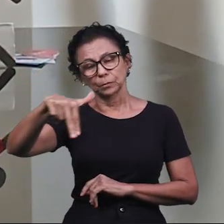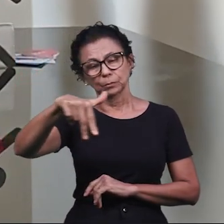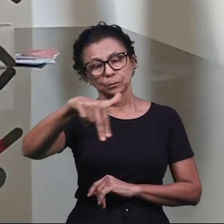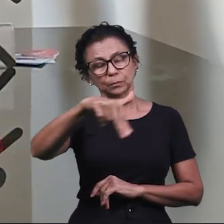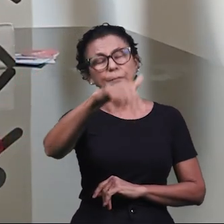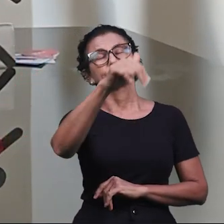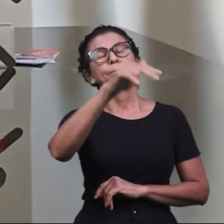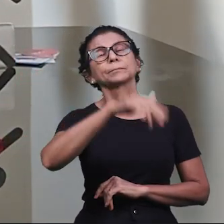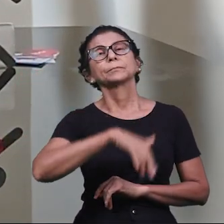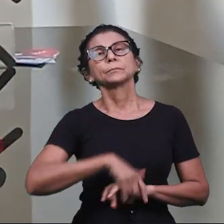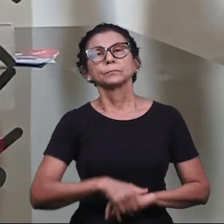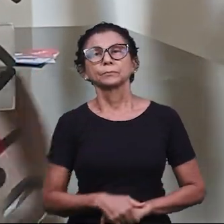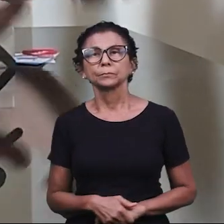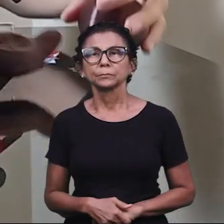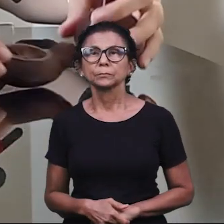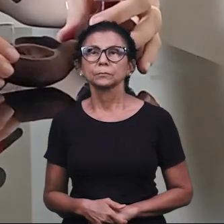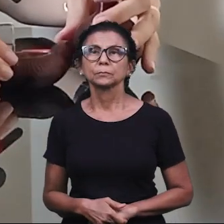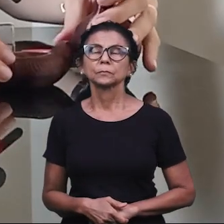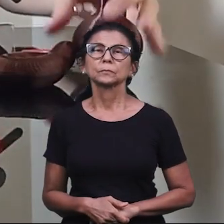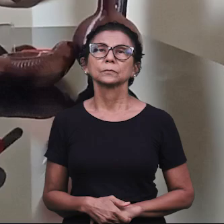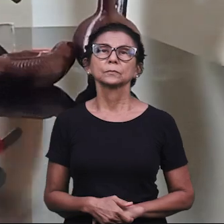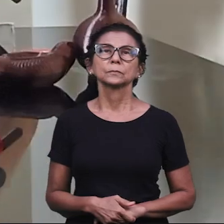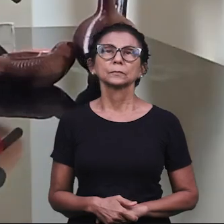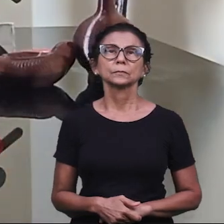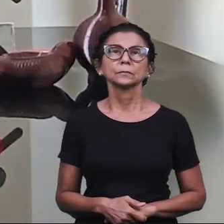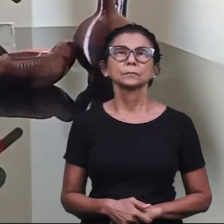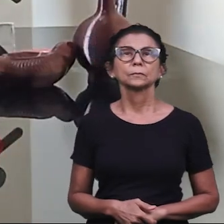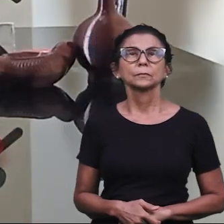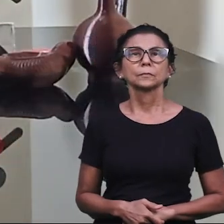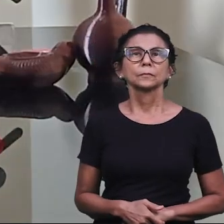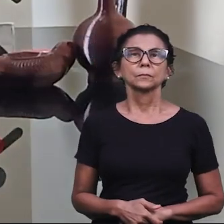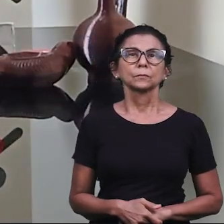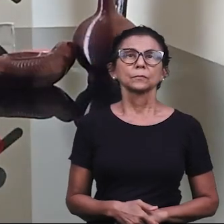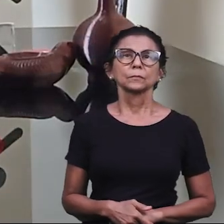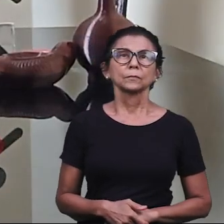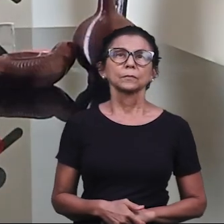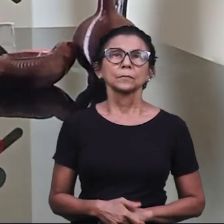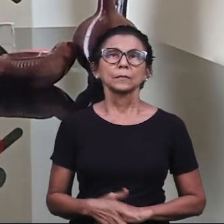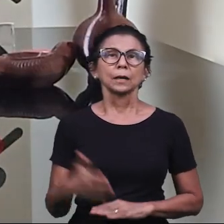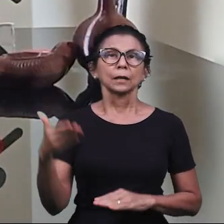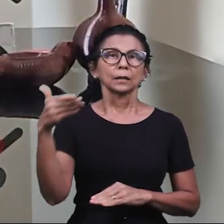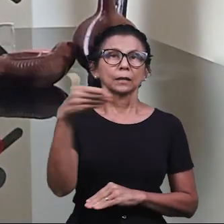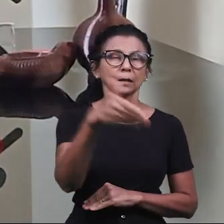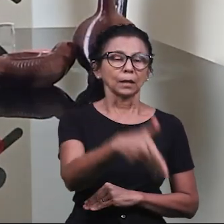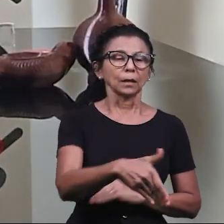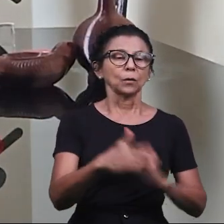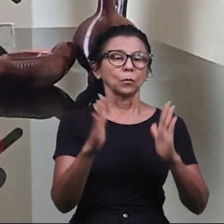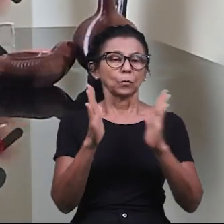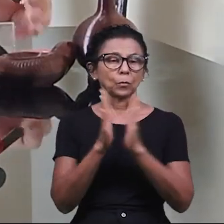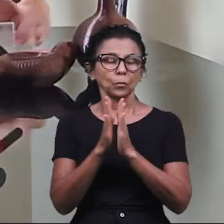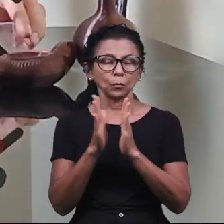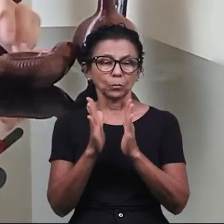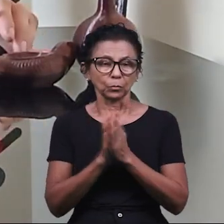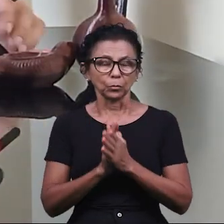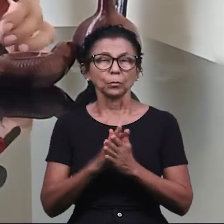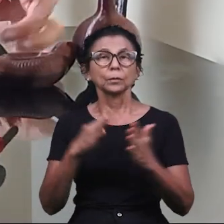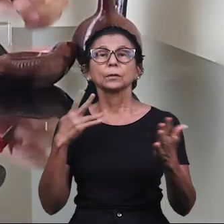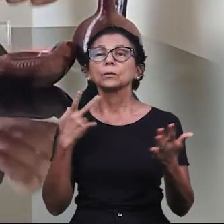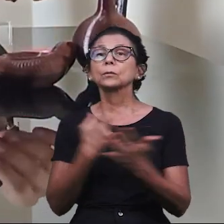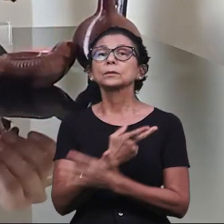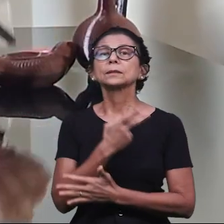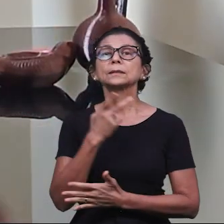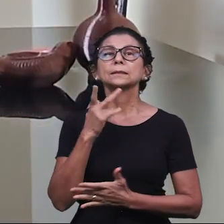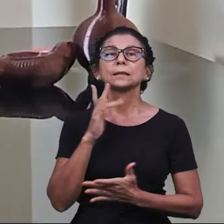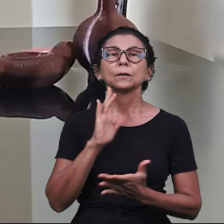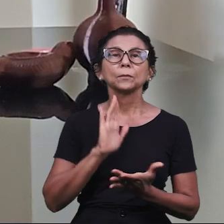ir, eu vou. Ele foi e chegando lá, ele orou por Saulo, e o que aconteceu